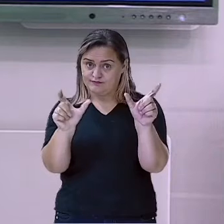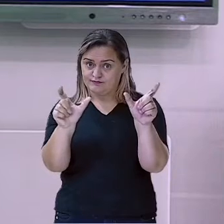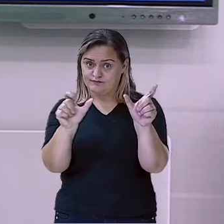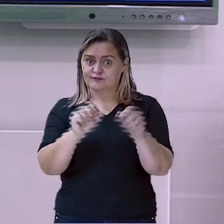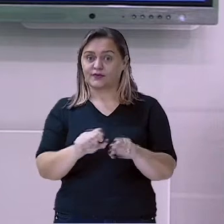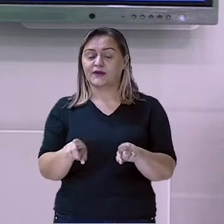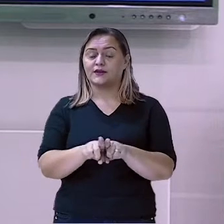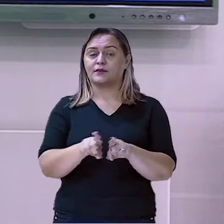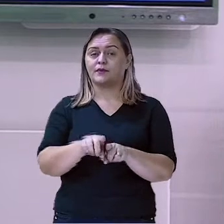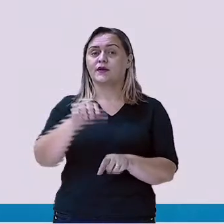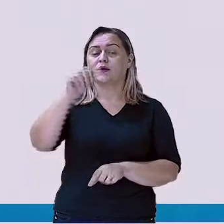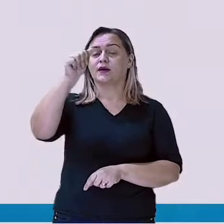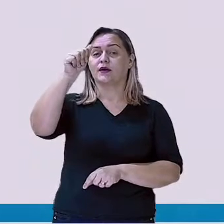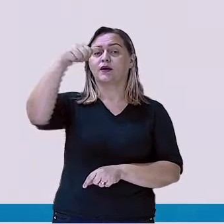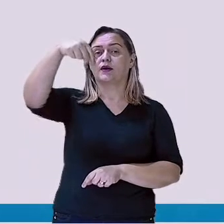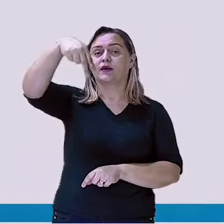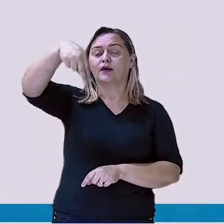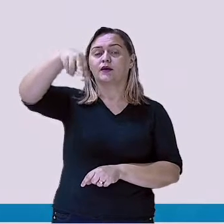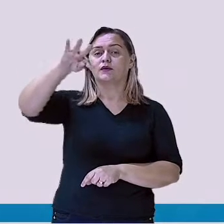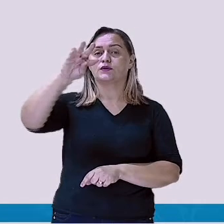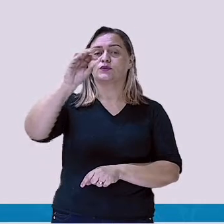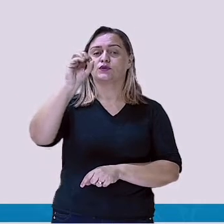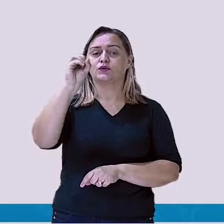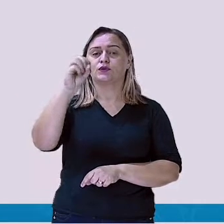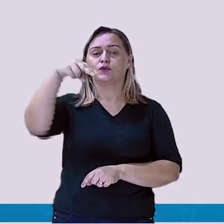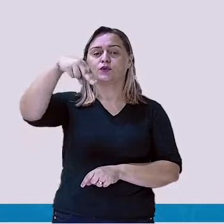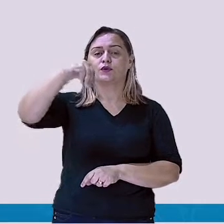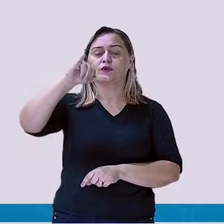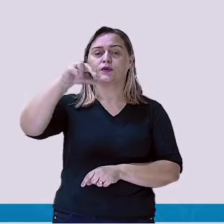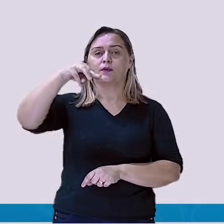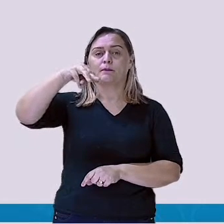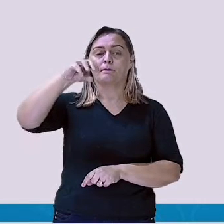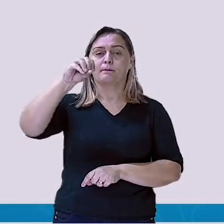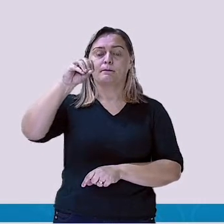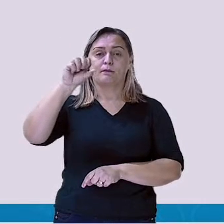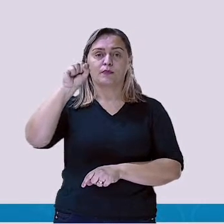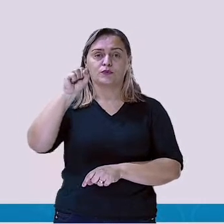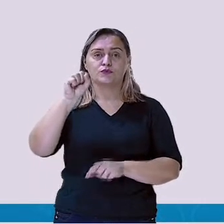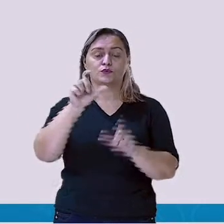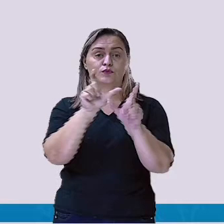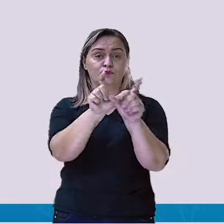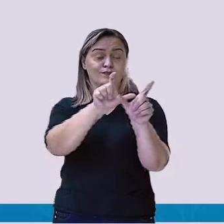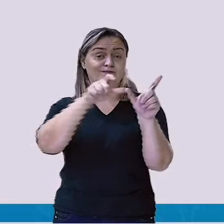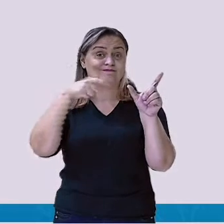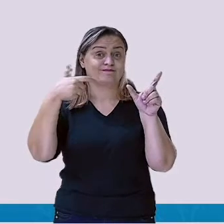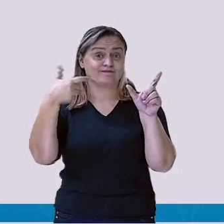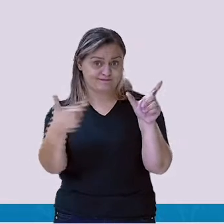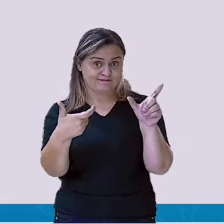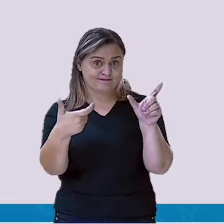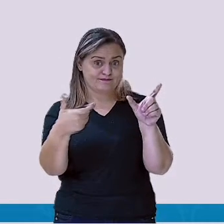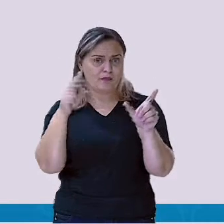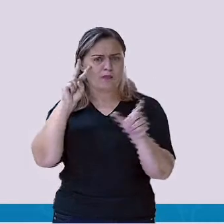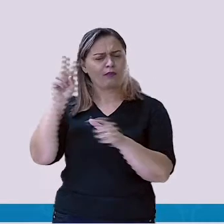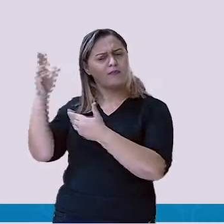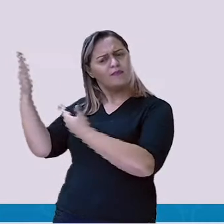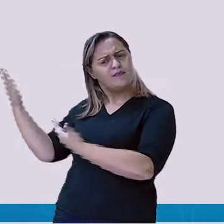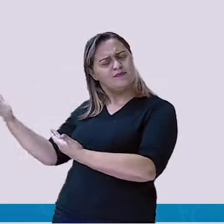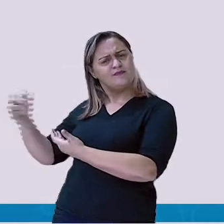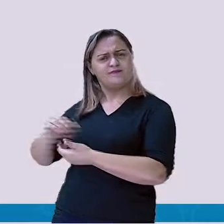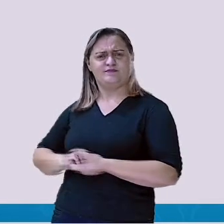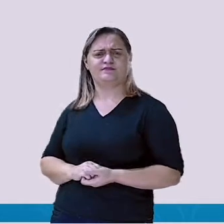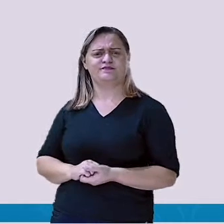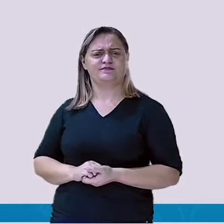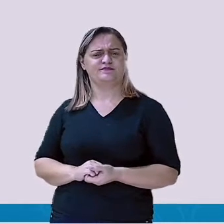aqui uma imagem que vai ajudar a gente a memorizar sinônimos e antônimos. Em cima nós